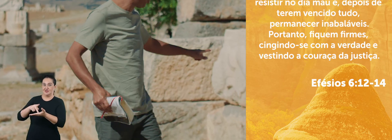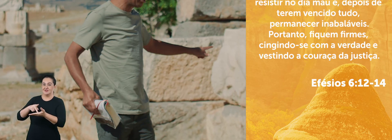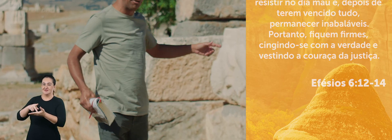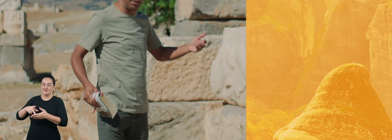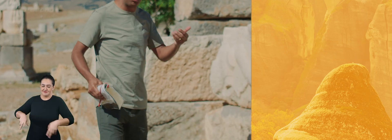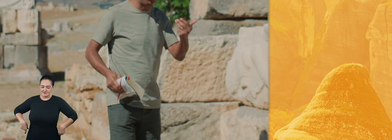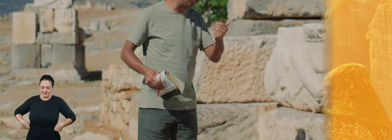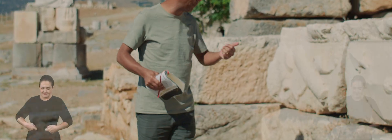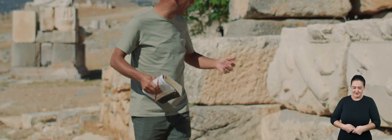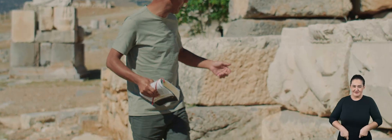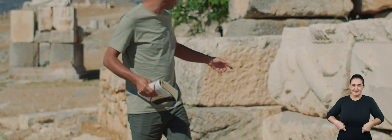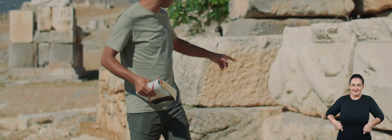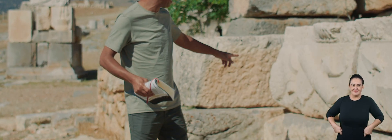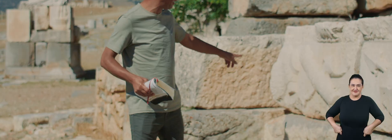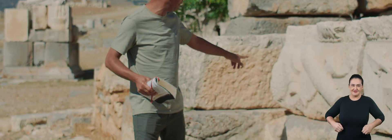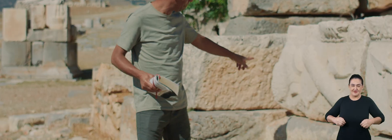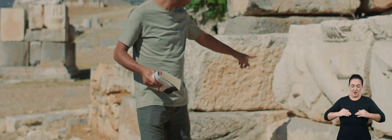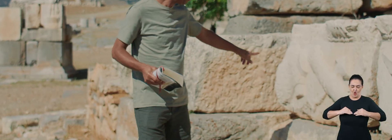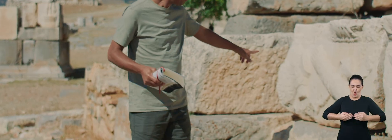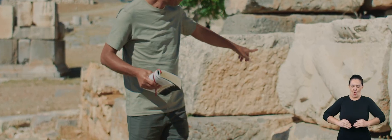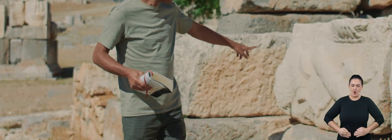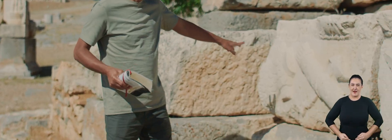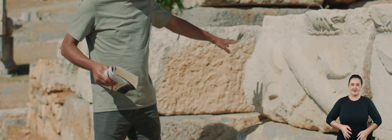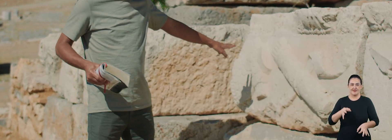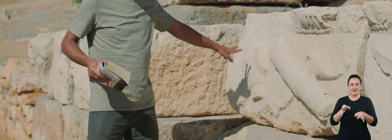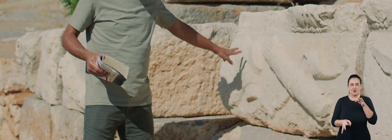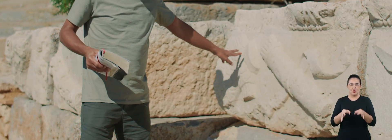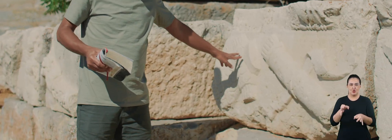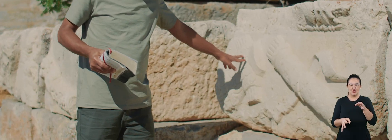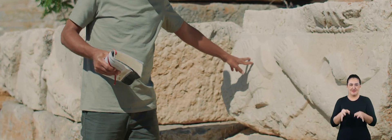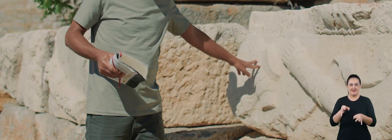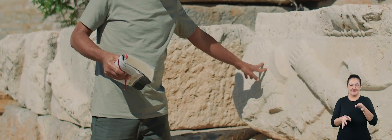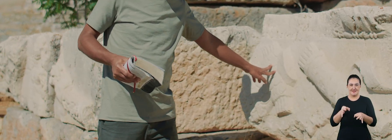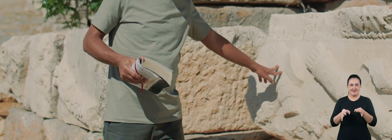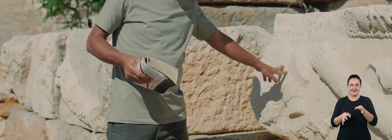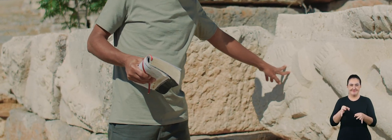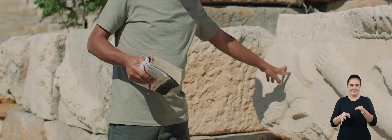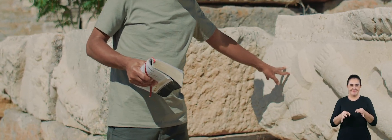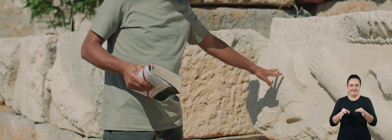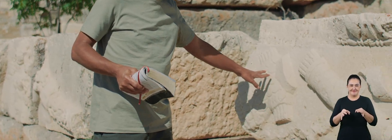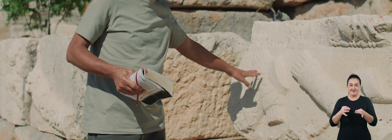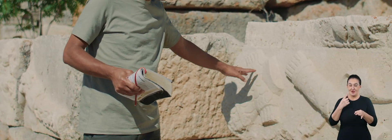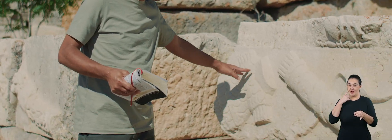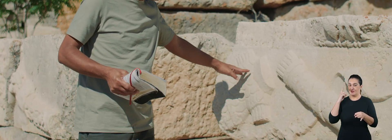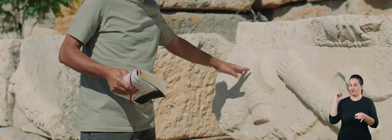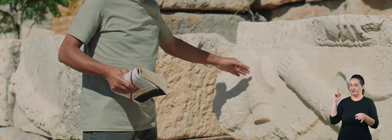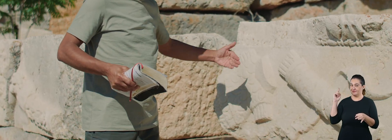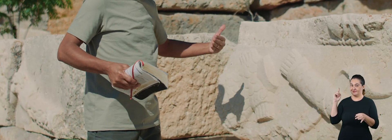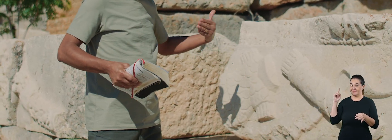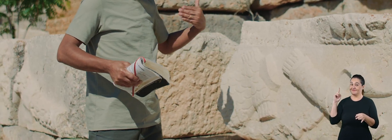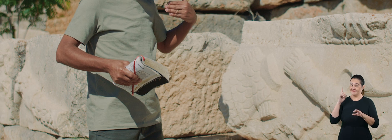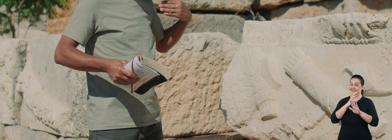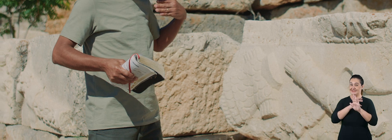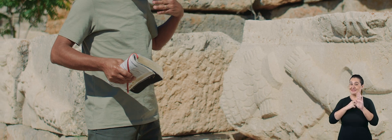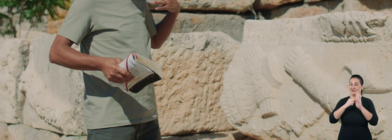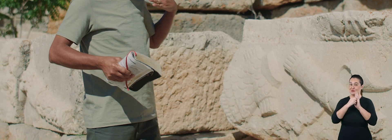da justiça. Vou pedir de novo o Vacian para vir aqui. A couraça da justiça. Justamente